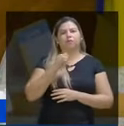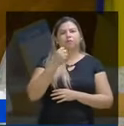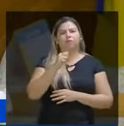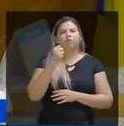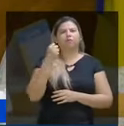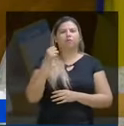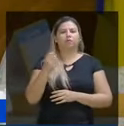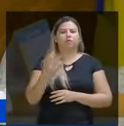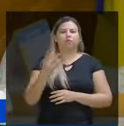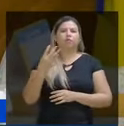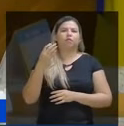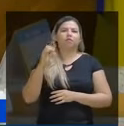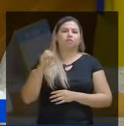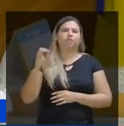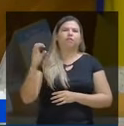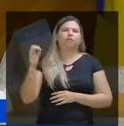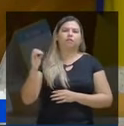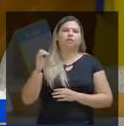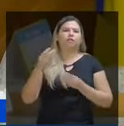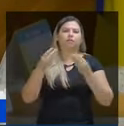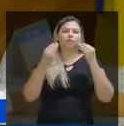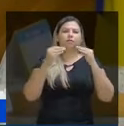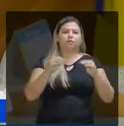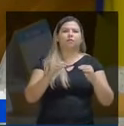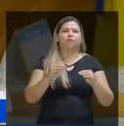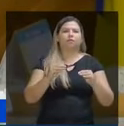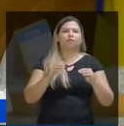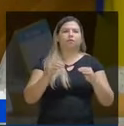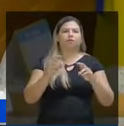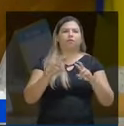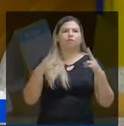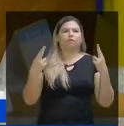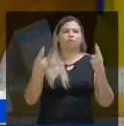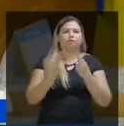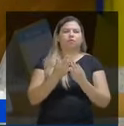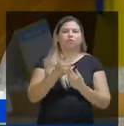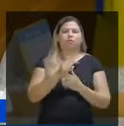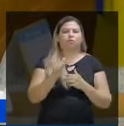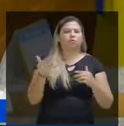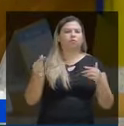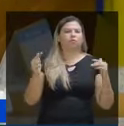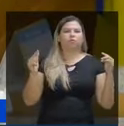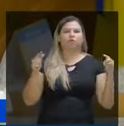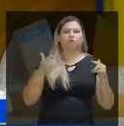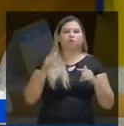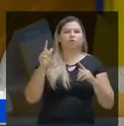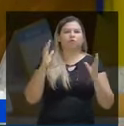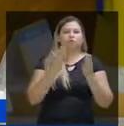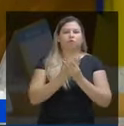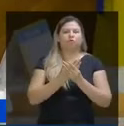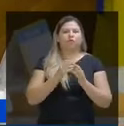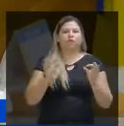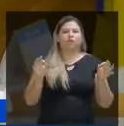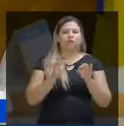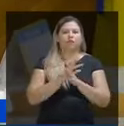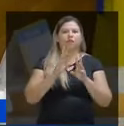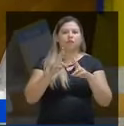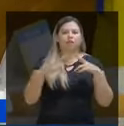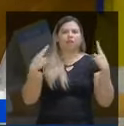8440, publicado em sessão. Não havendo outros processos, declaro encerrada a presente